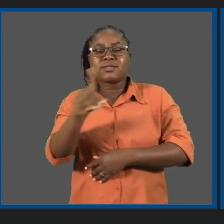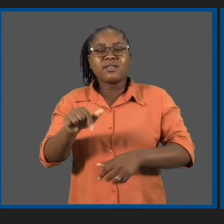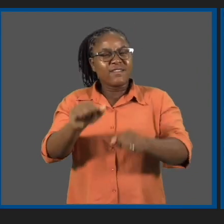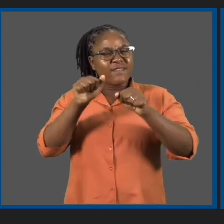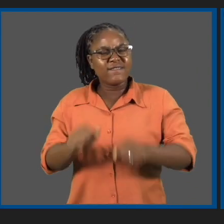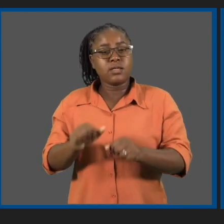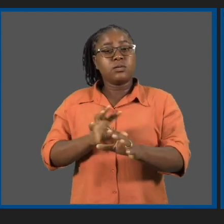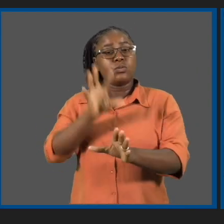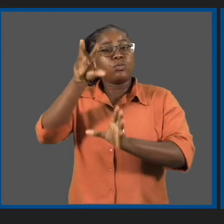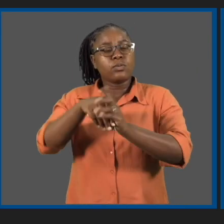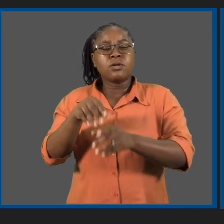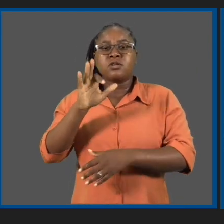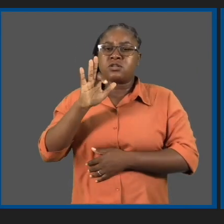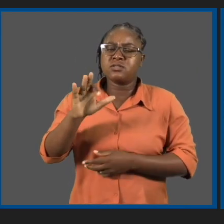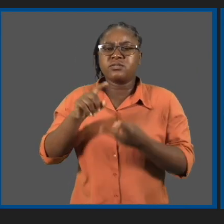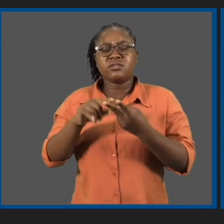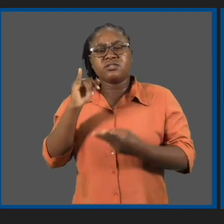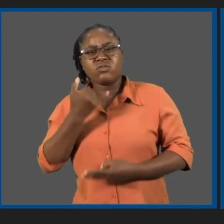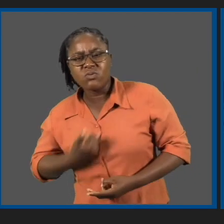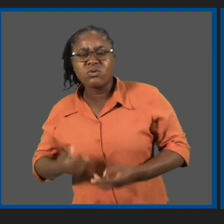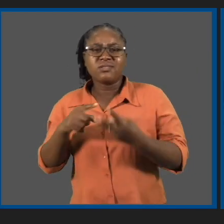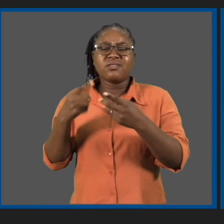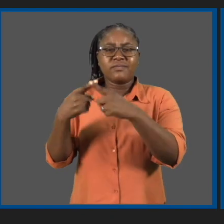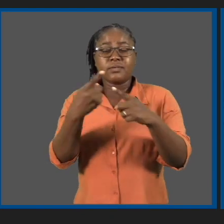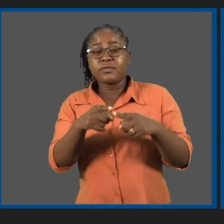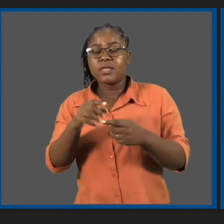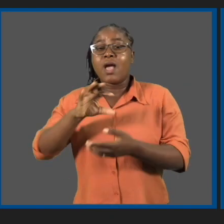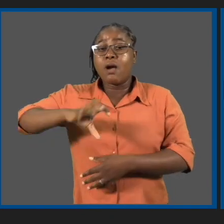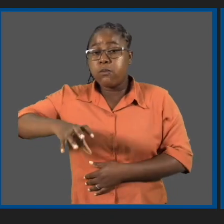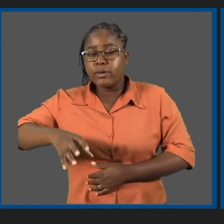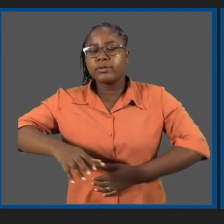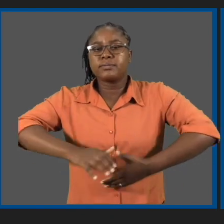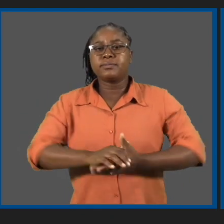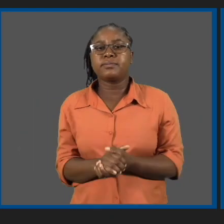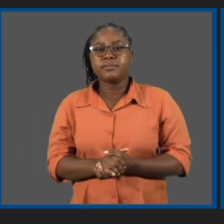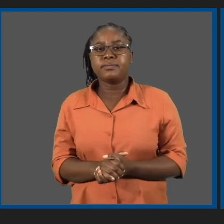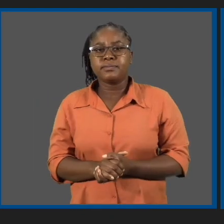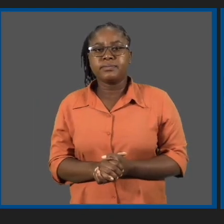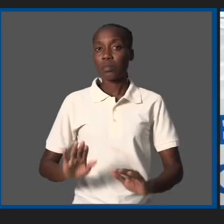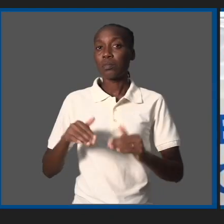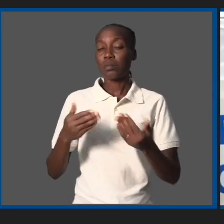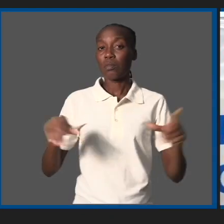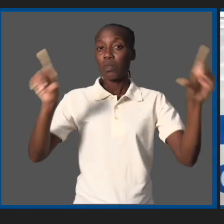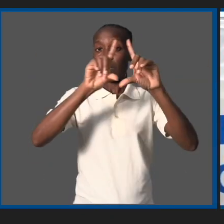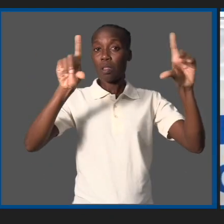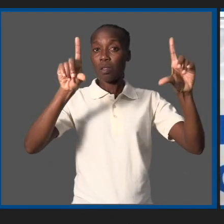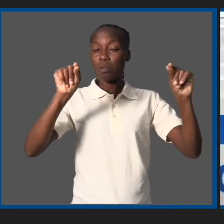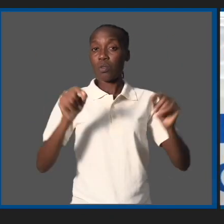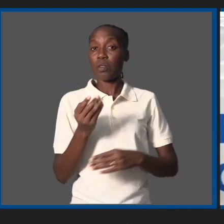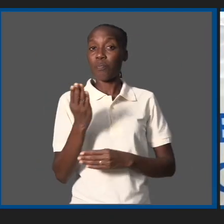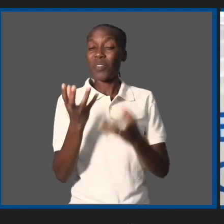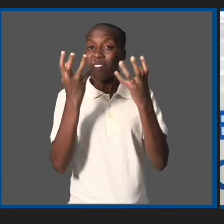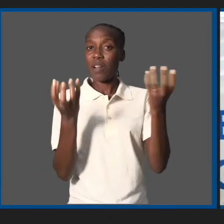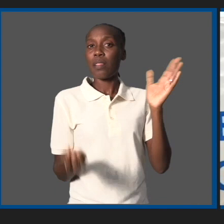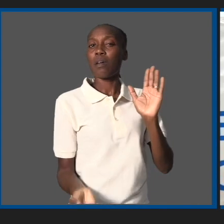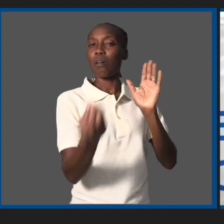vai ajudar a garantir a inclusão de pessoas com deficiência no que diz respeito ao acesso à água e saneamento. um componente que estava